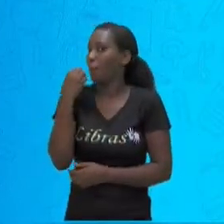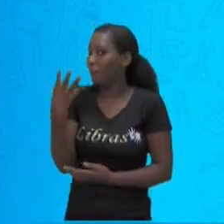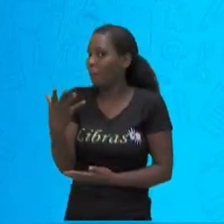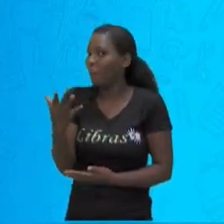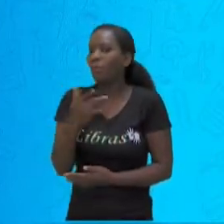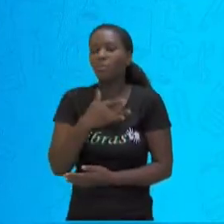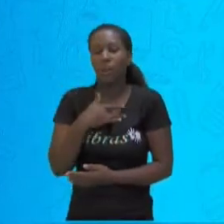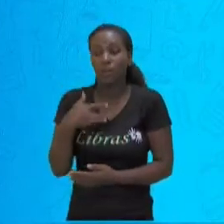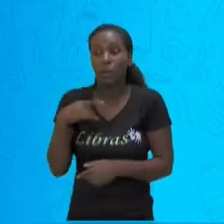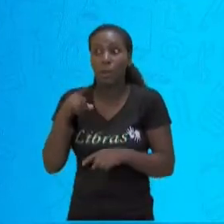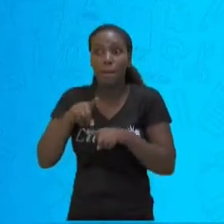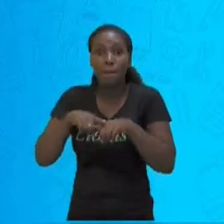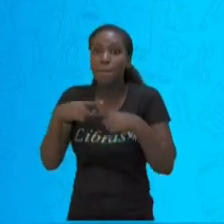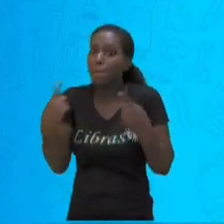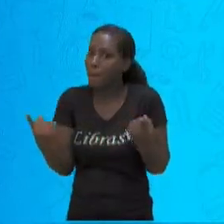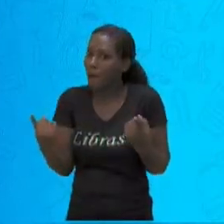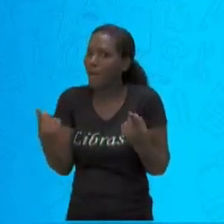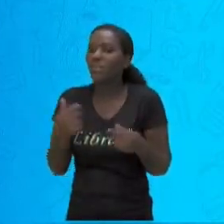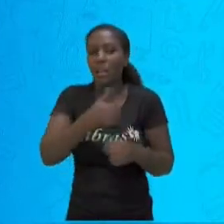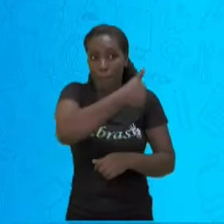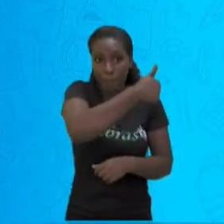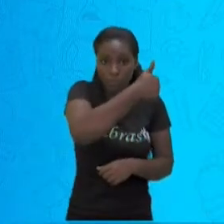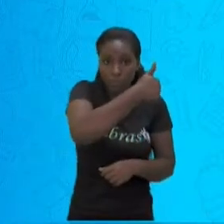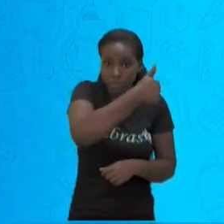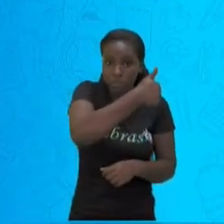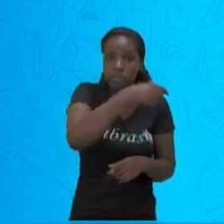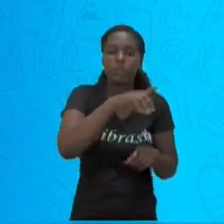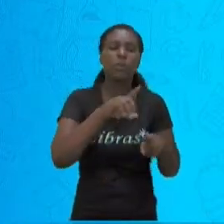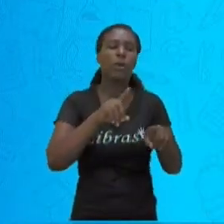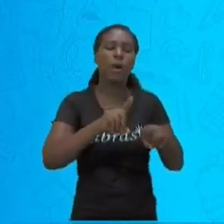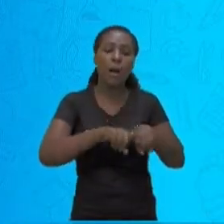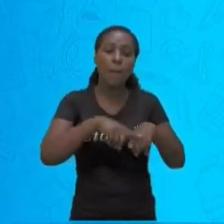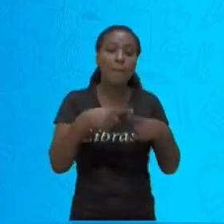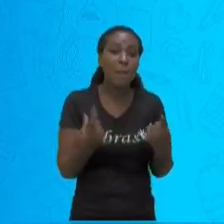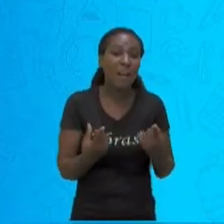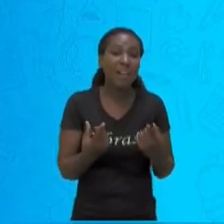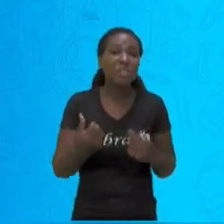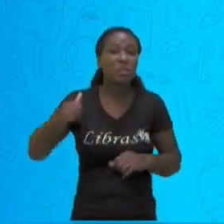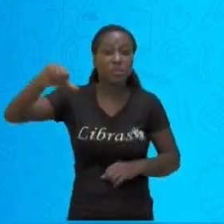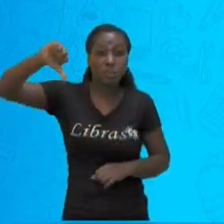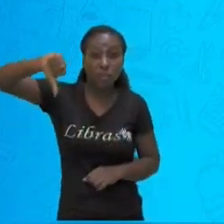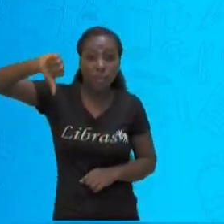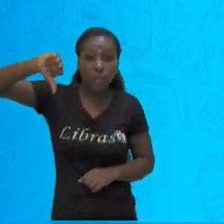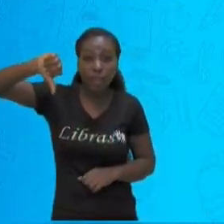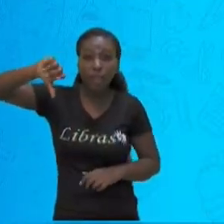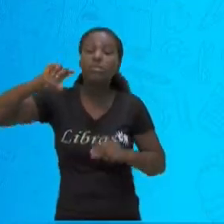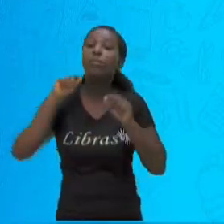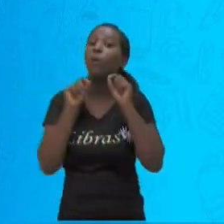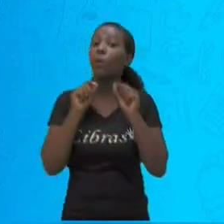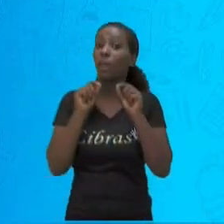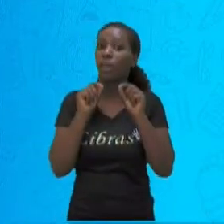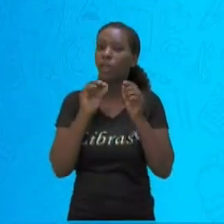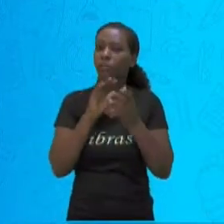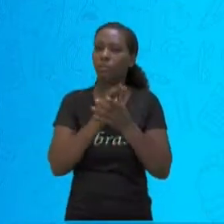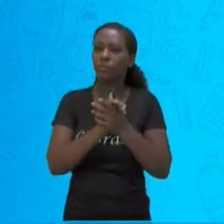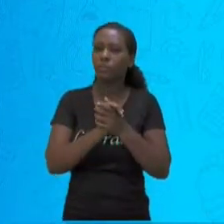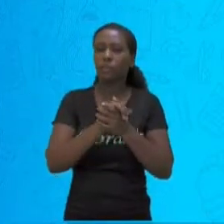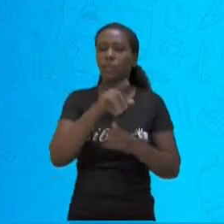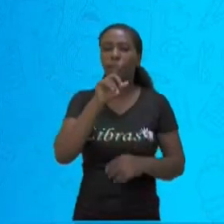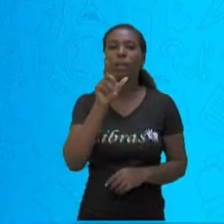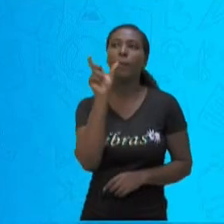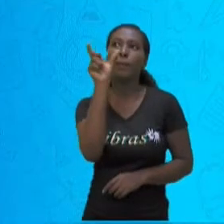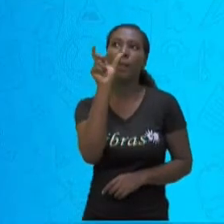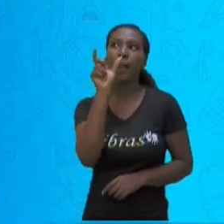aculturação. É quando uma cultura de fora se sobrepõe